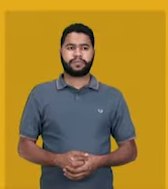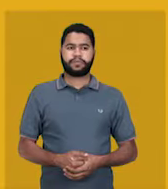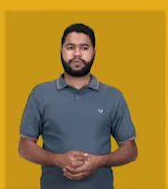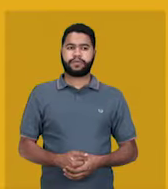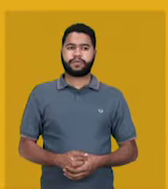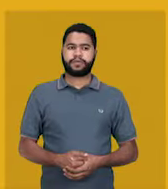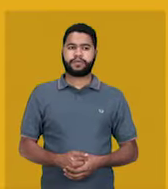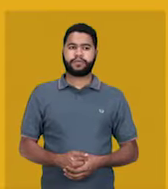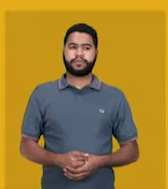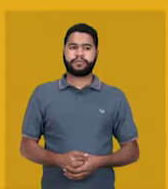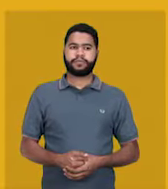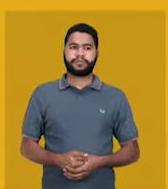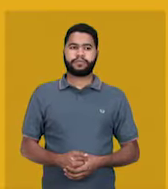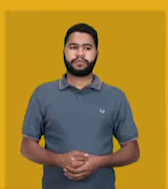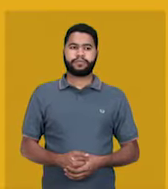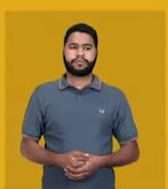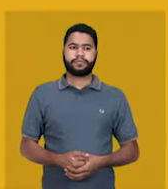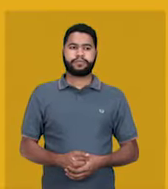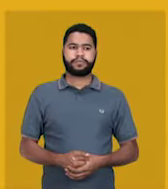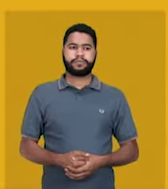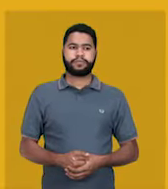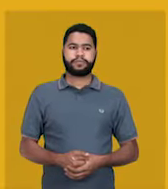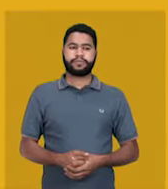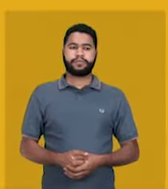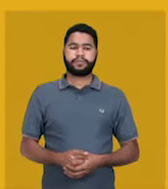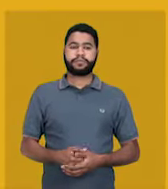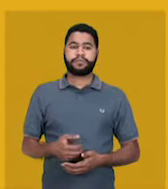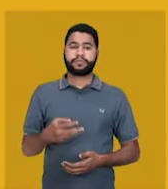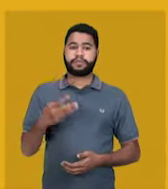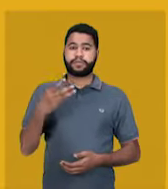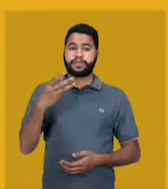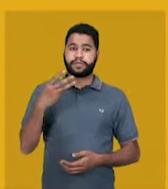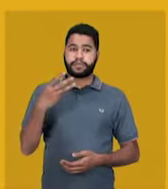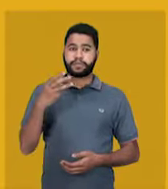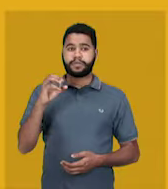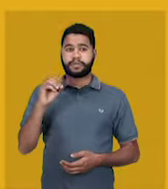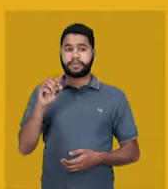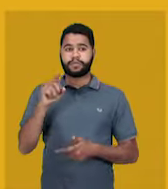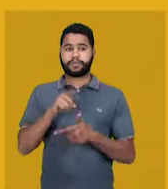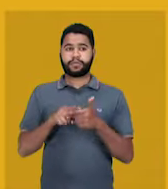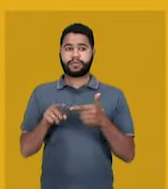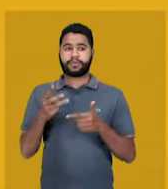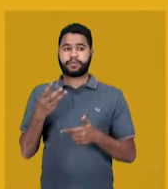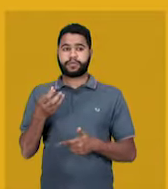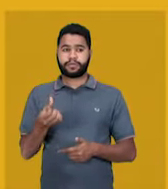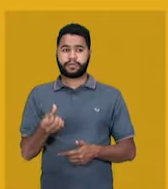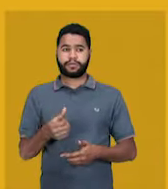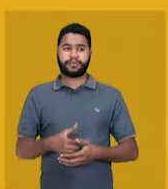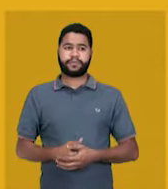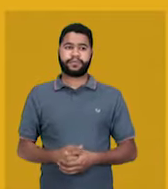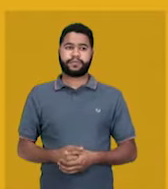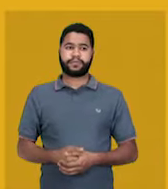3. 30 por 5 vai dar 6, 36.